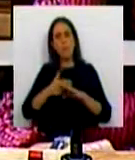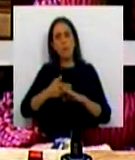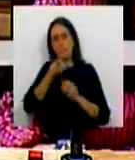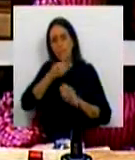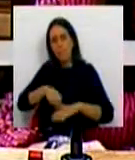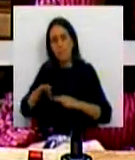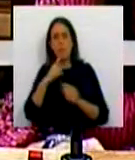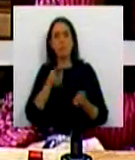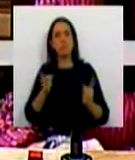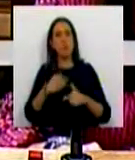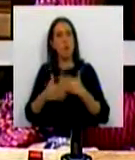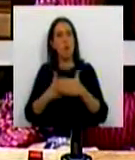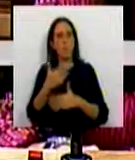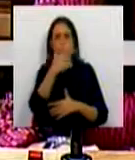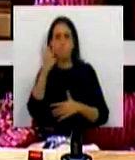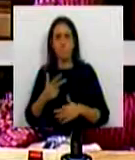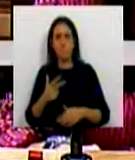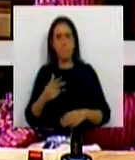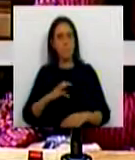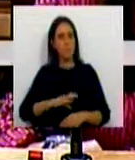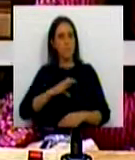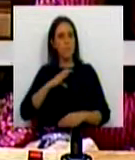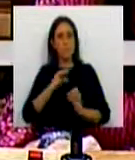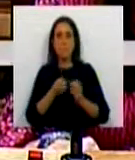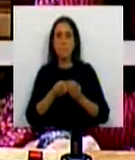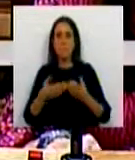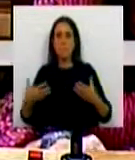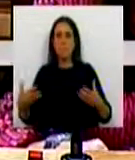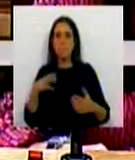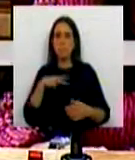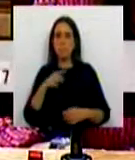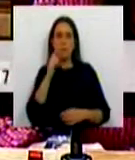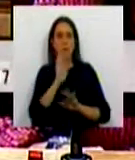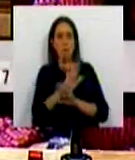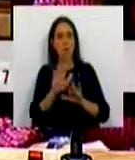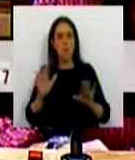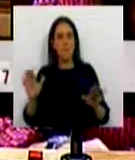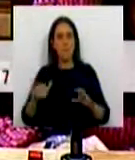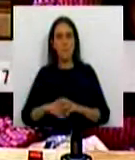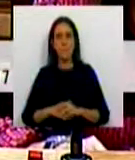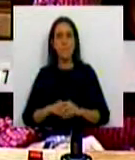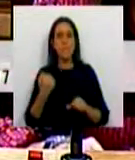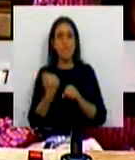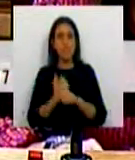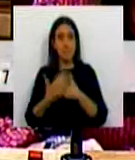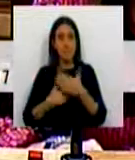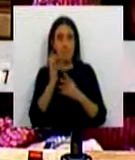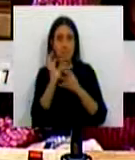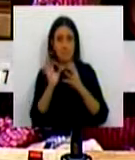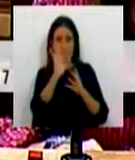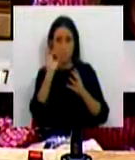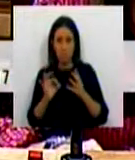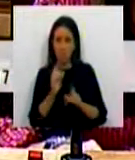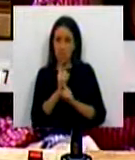recuperou completamente. A confiança está a aumentar em Portugal. Os indicadores de atividade seguem o mesmo